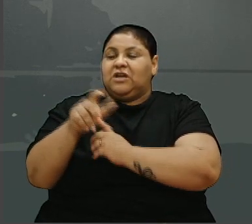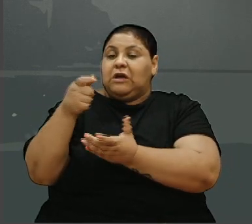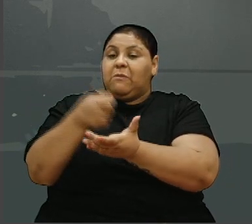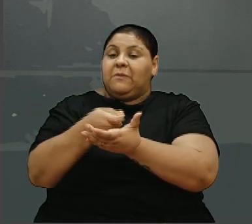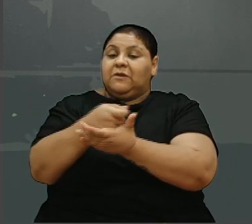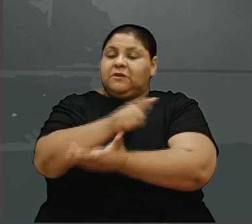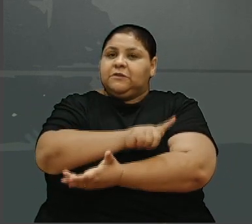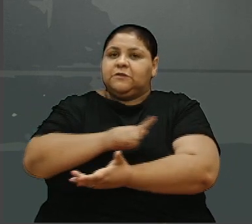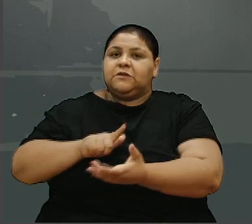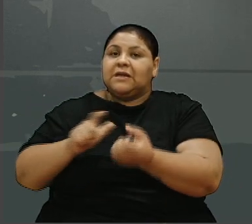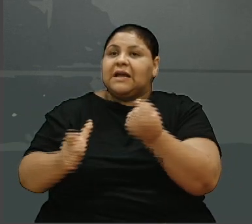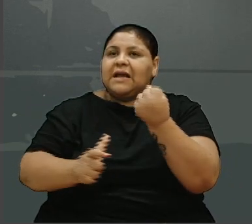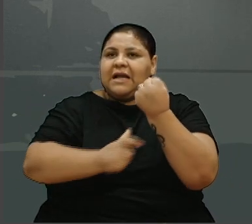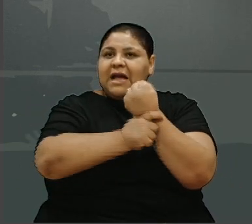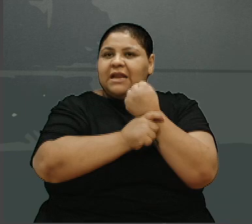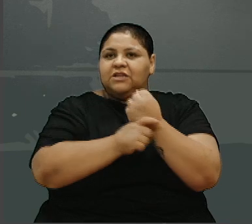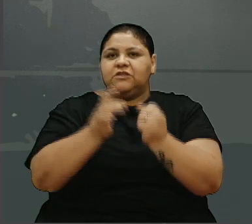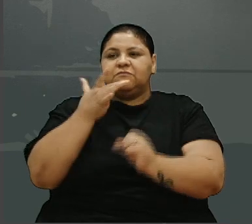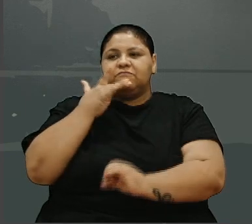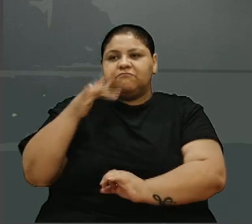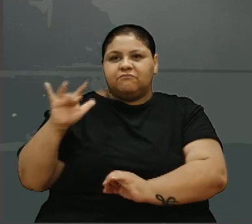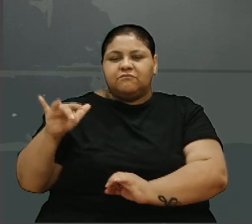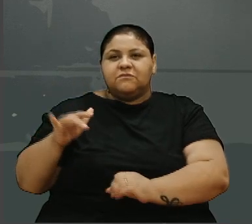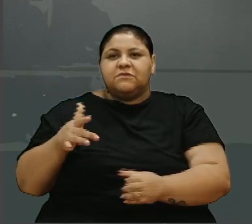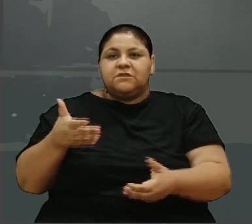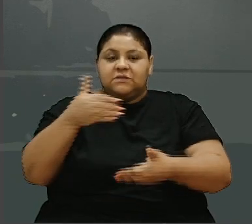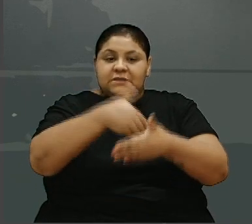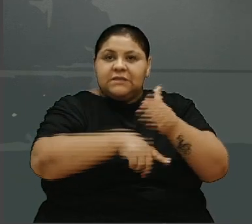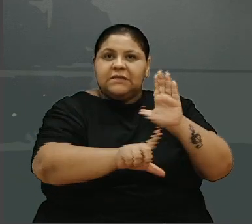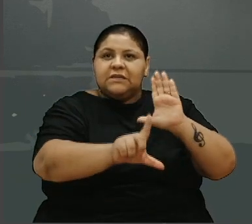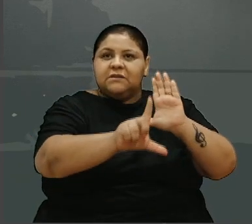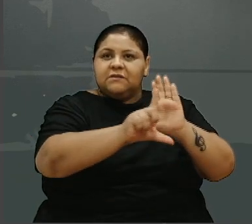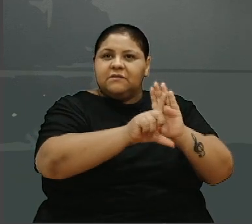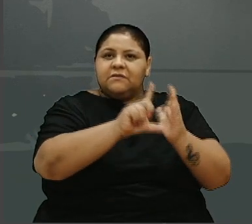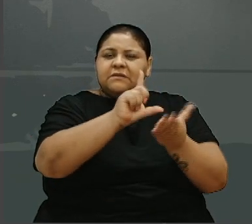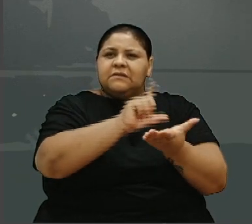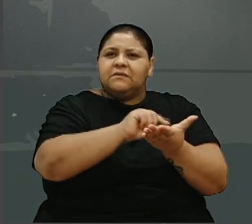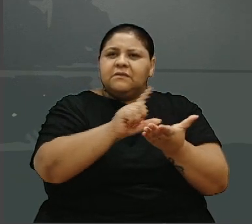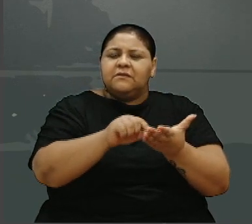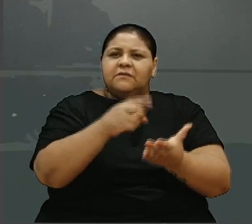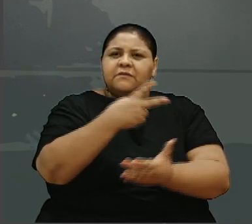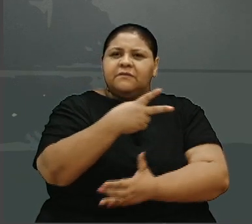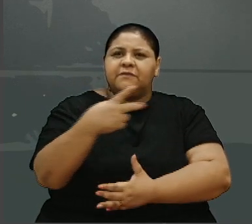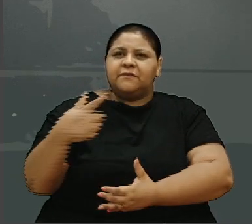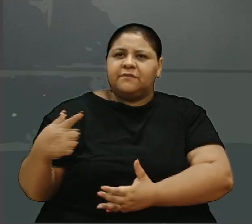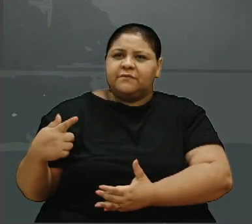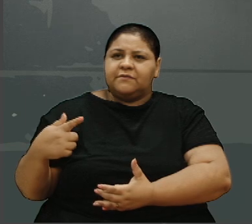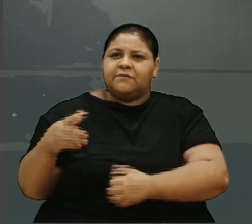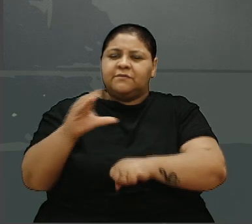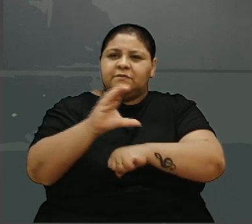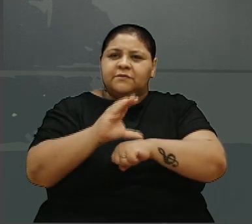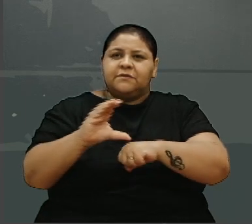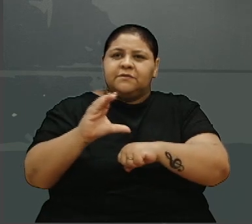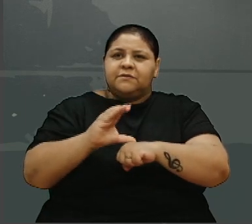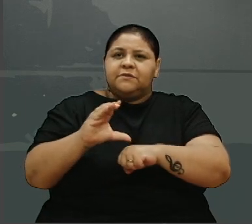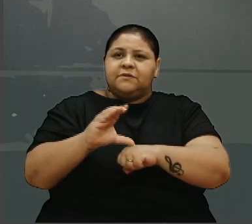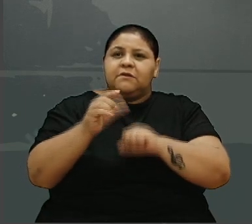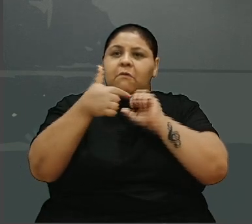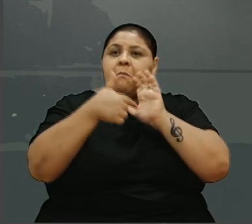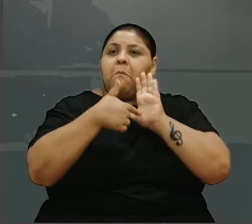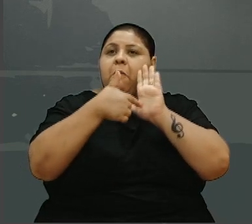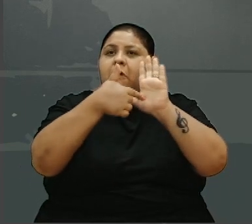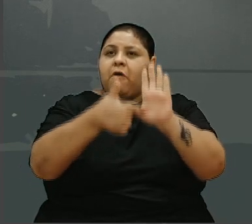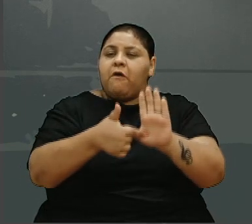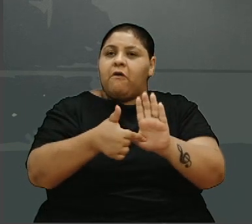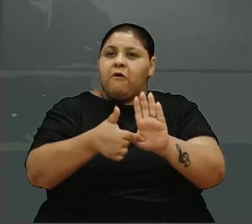governo, garantir isso para as crianças. Está na lei ali, ó, o artigo 227 da Constituição determina